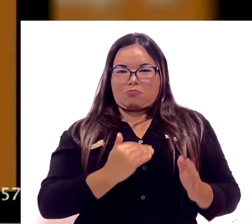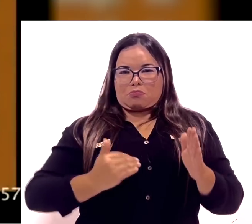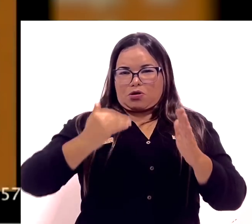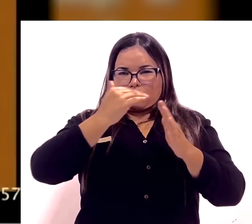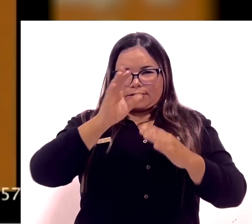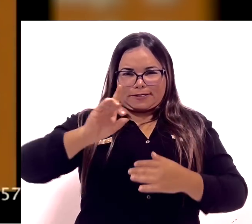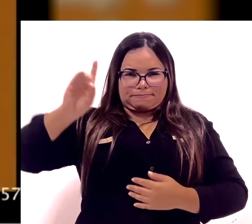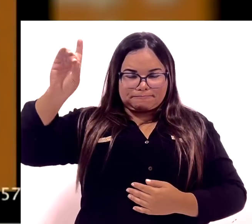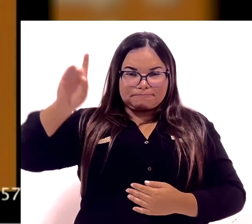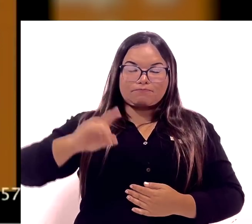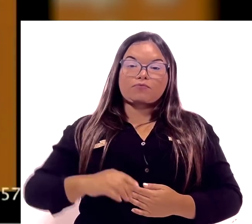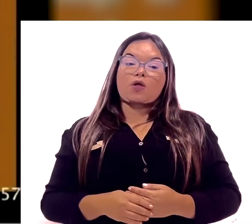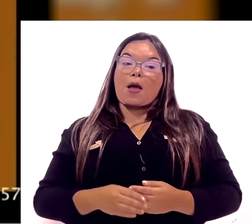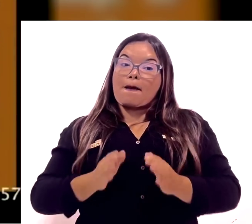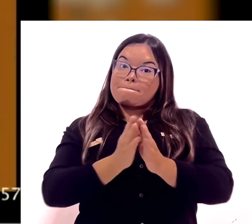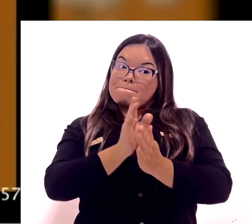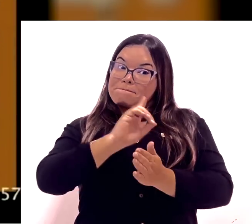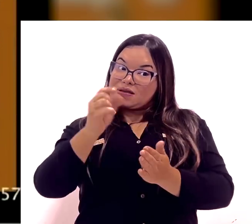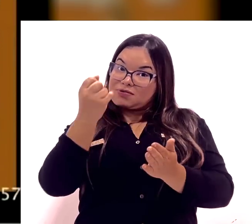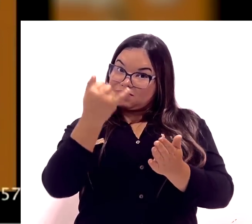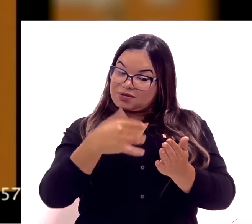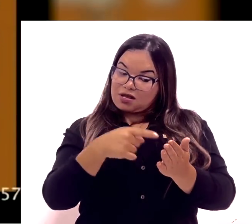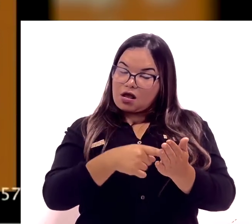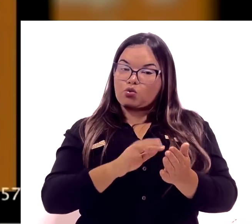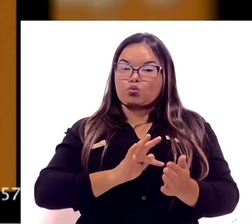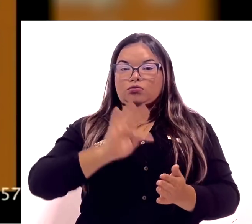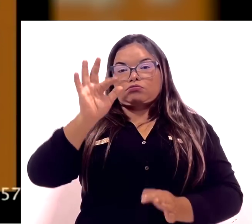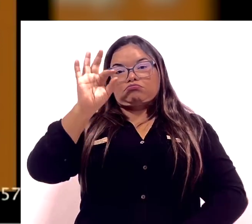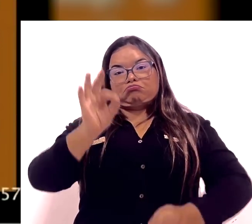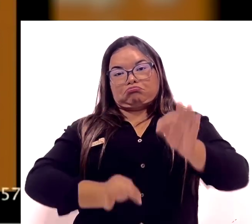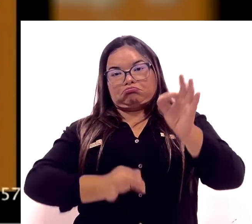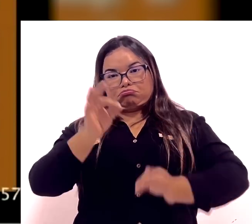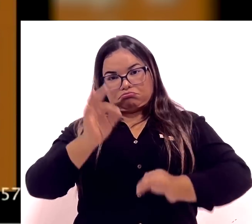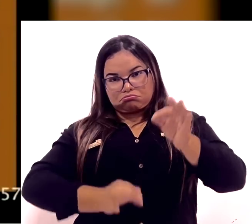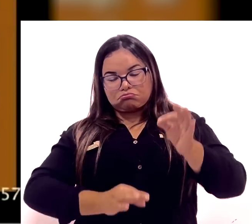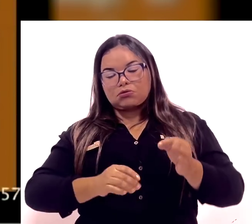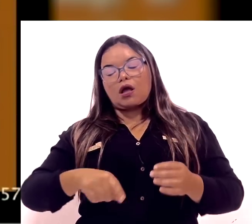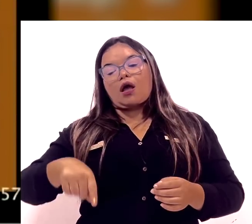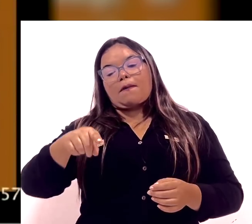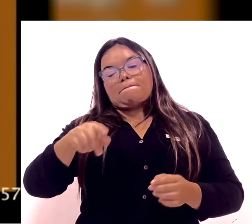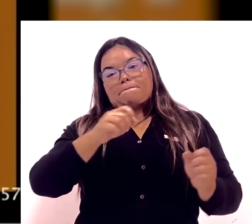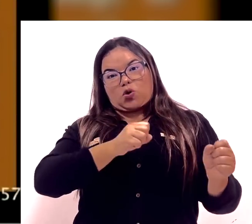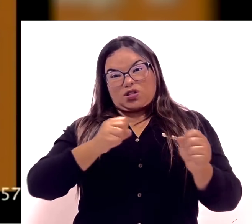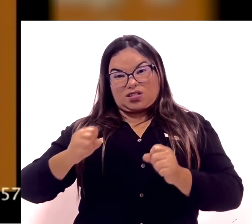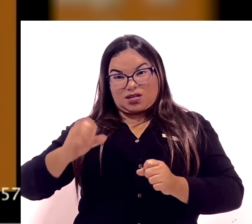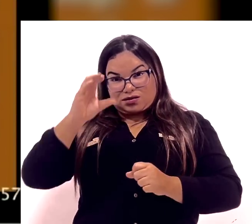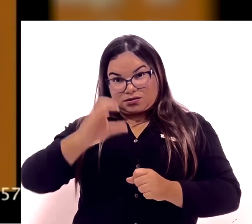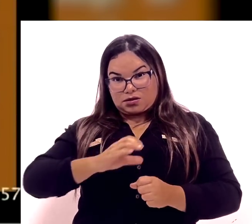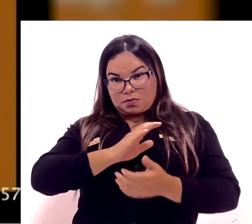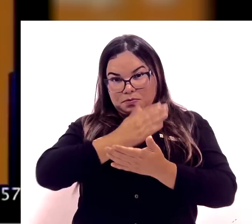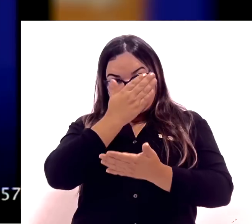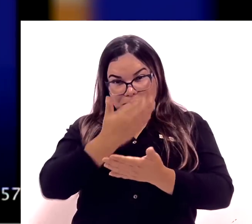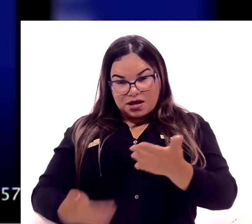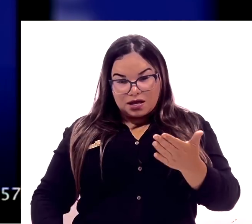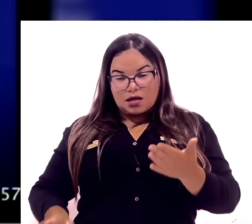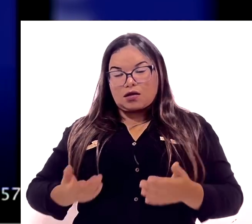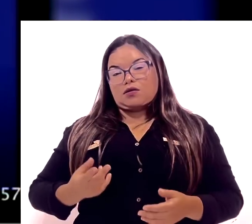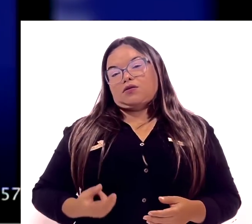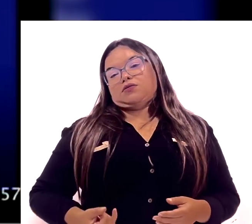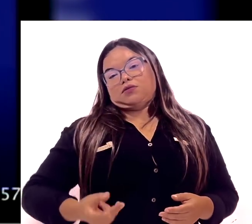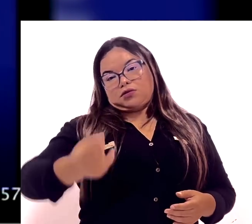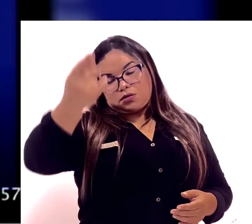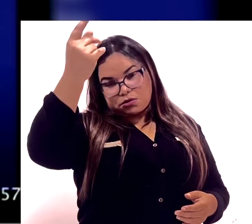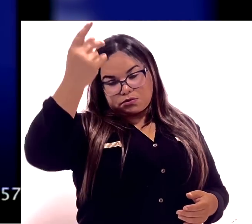o tribunal o julgará e o seu poder lhe será tirado e totalmente destruído para sempre. Então a soberania, o poder